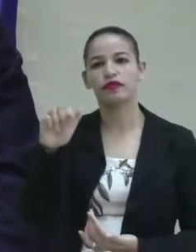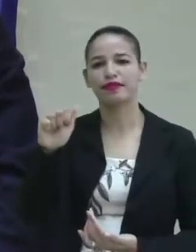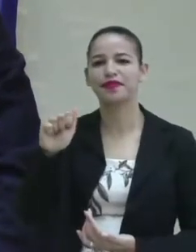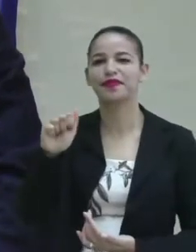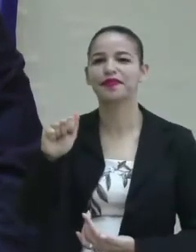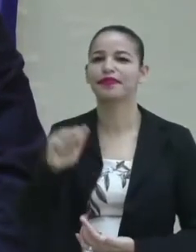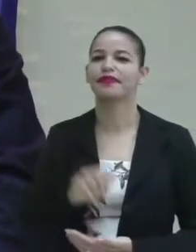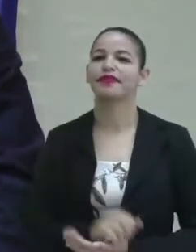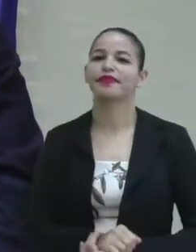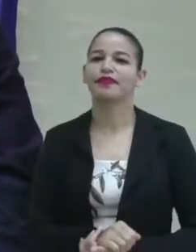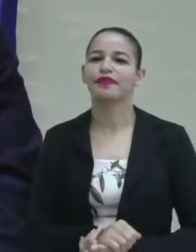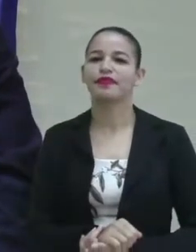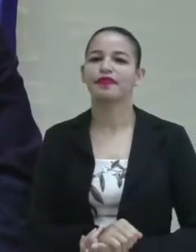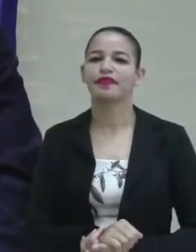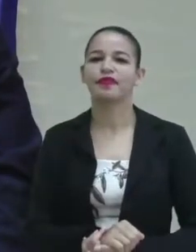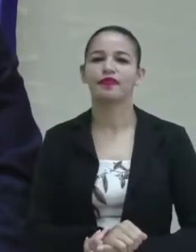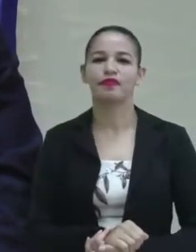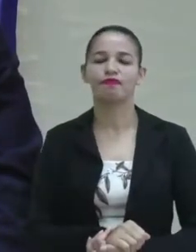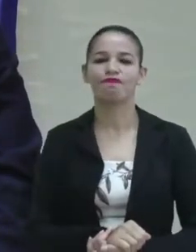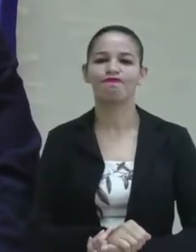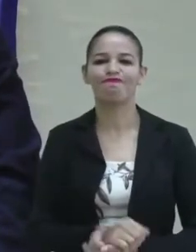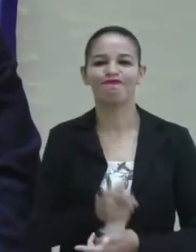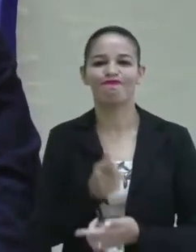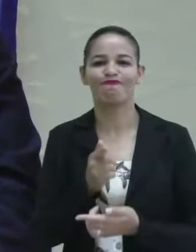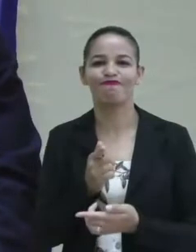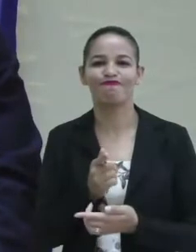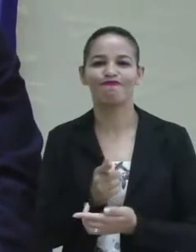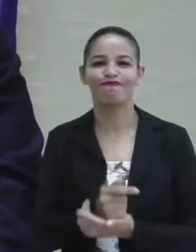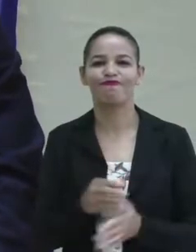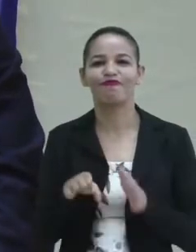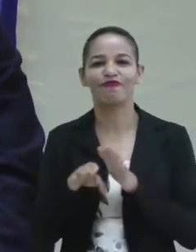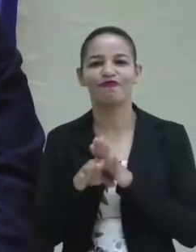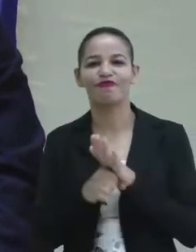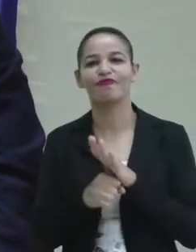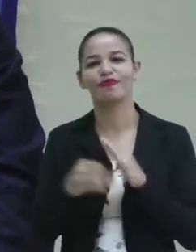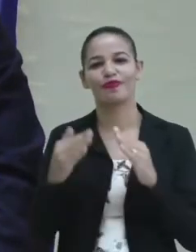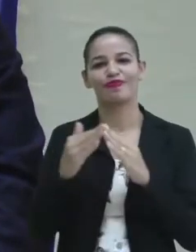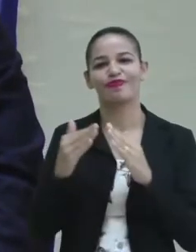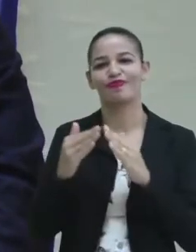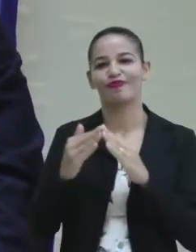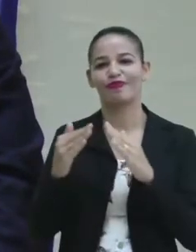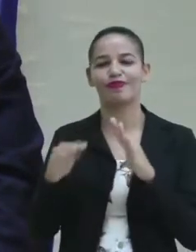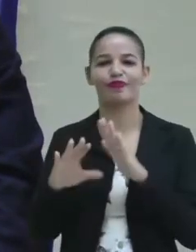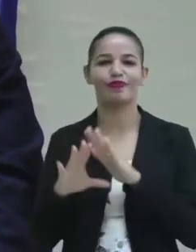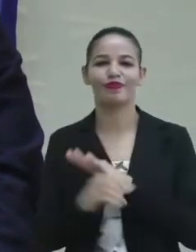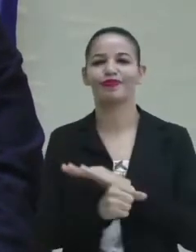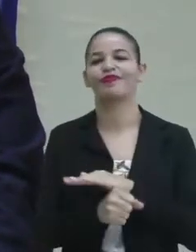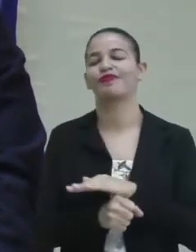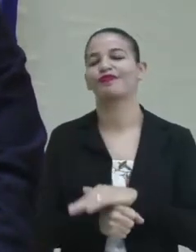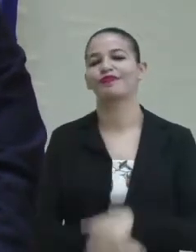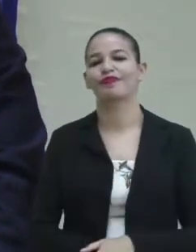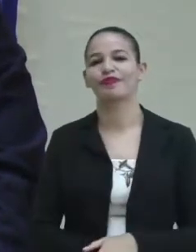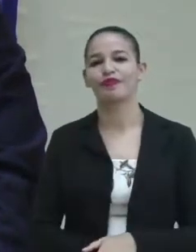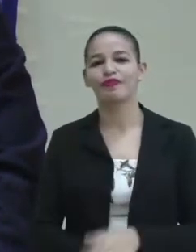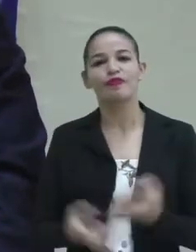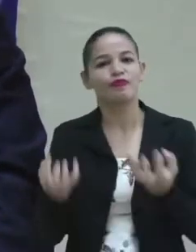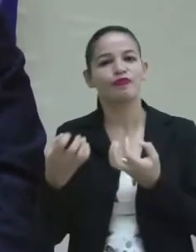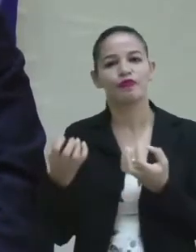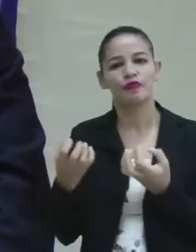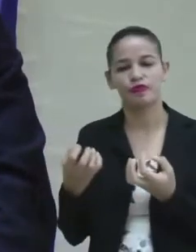sofreram um assalto em sua residência, abraçá-los também nesse momento difícil. E quero,